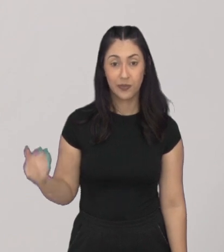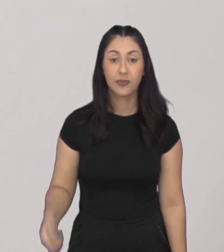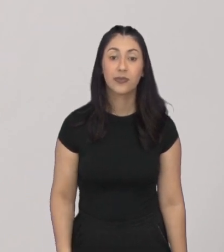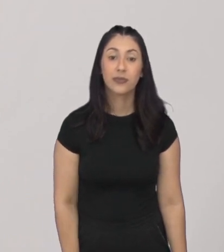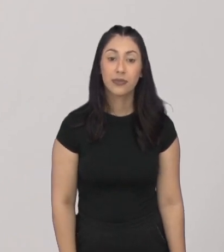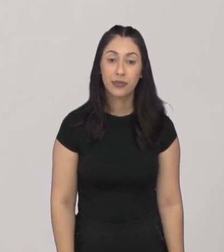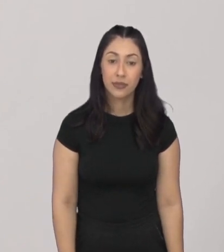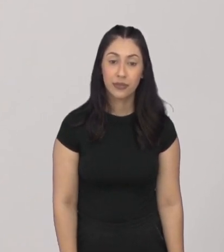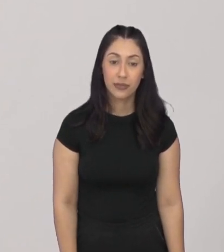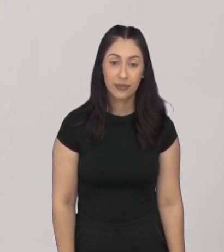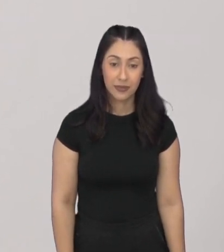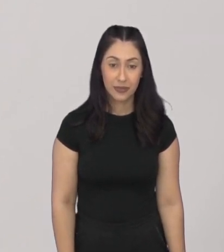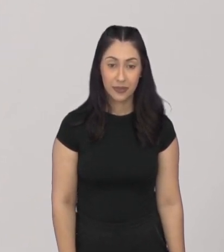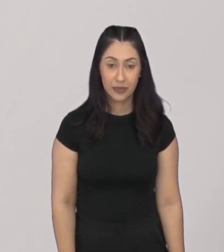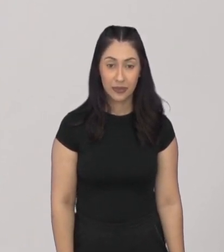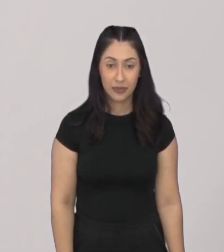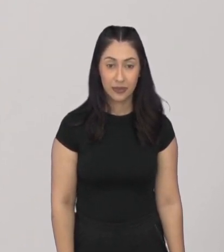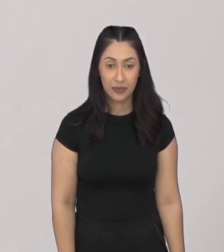1.